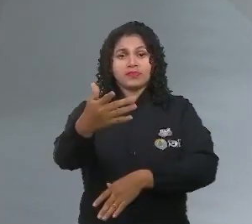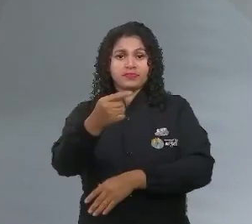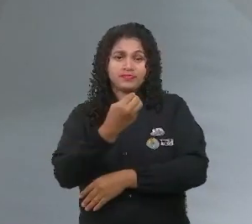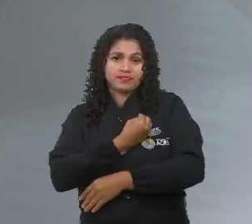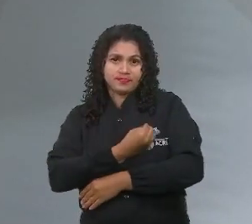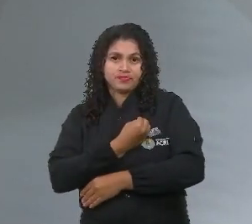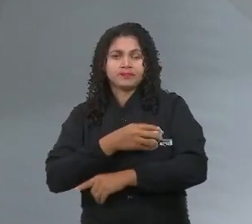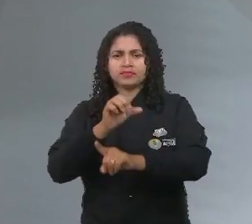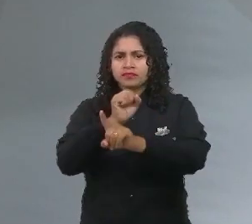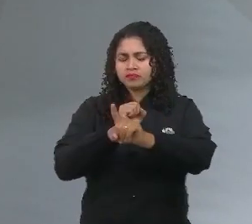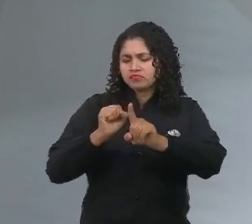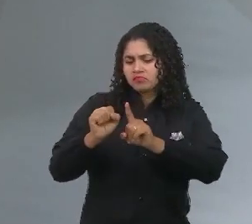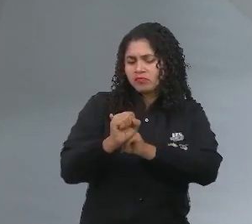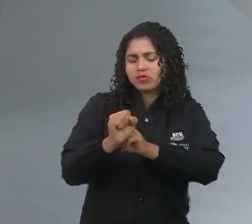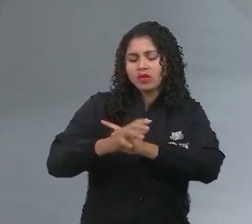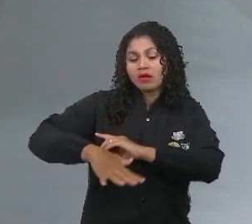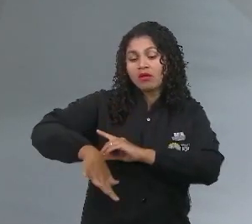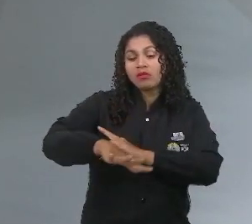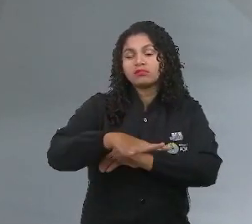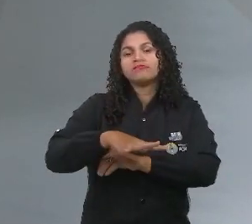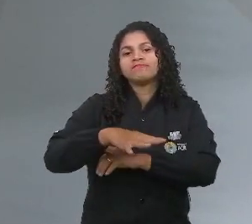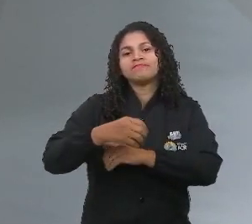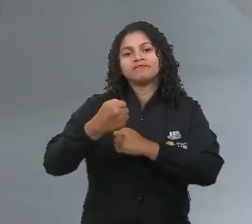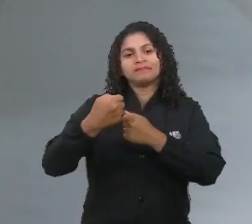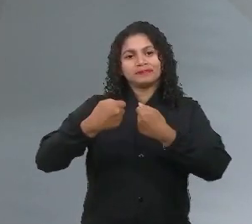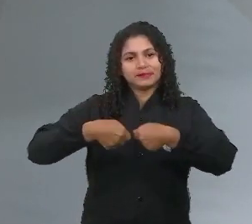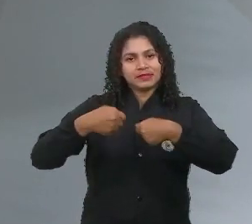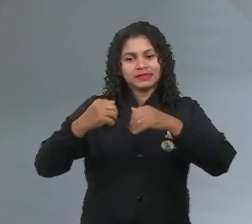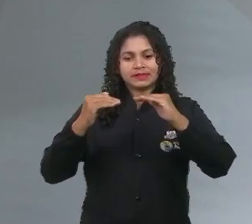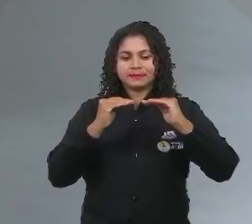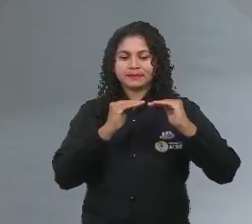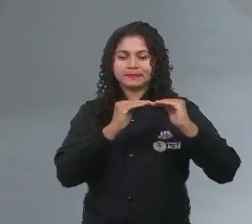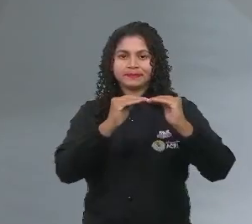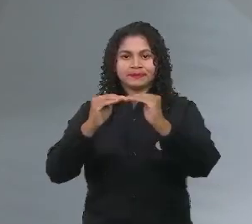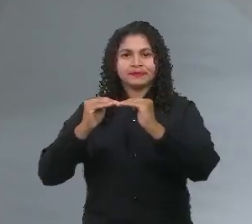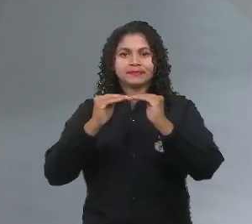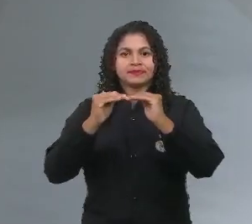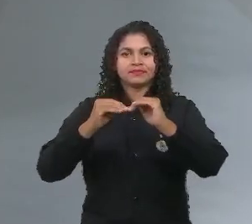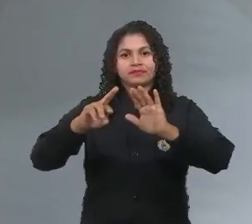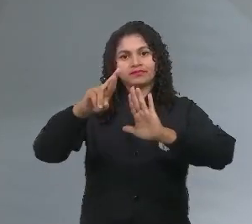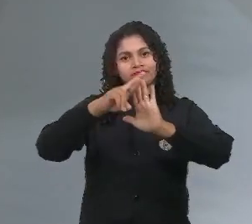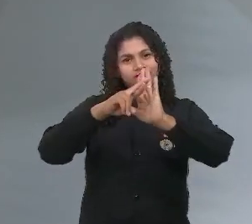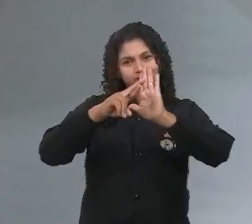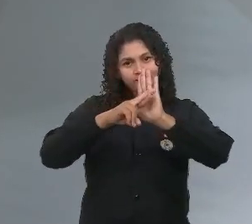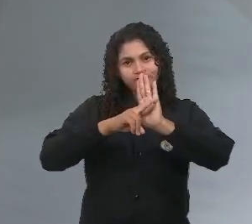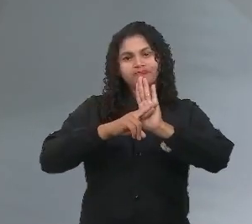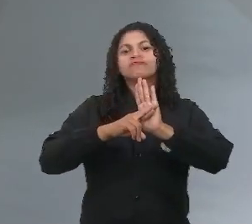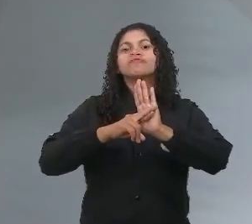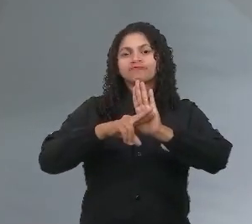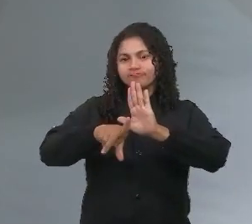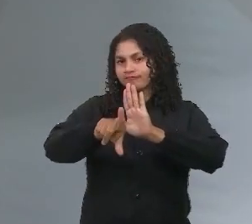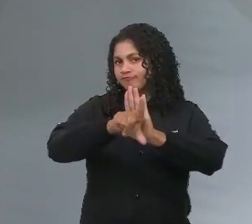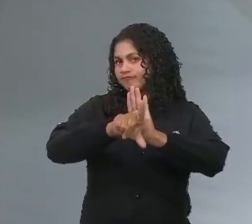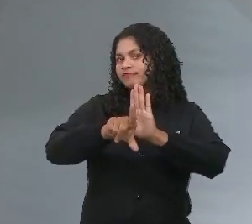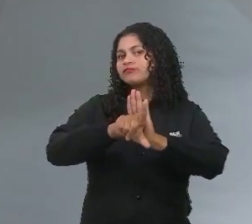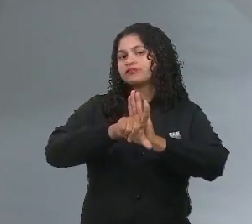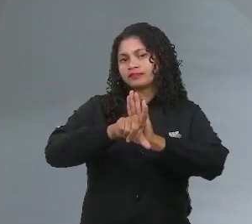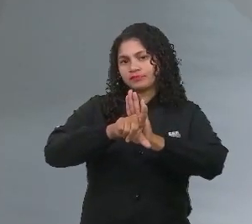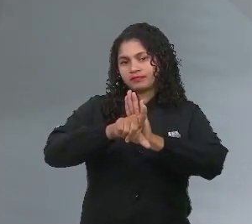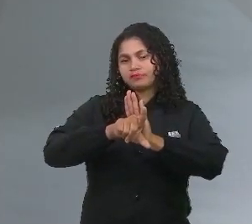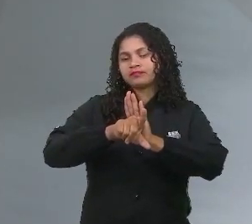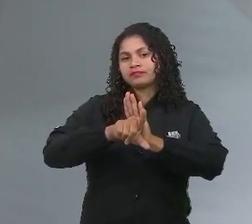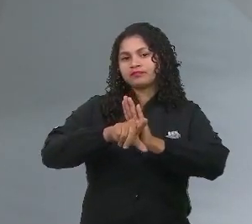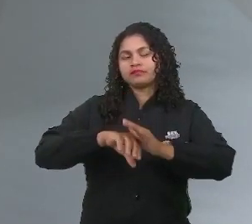uma sociedade, você tem que se adequar a todas as regras nela instituídas em nome